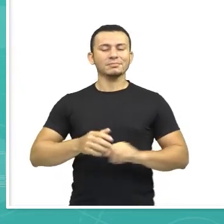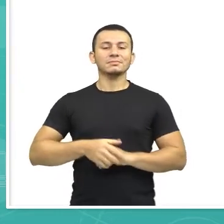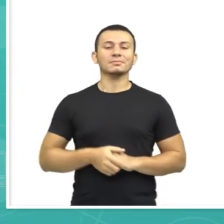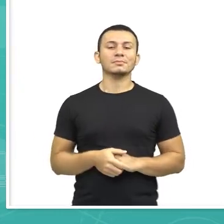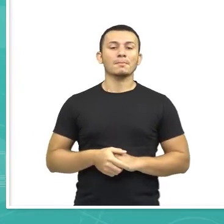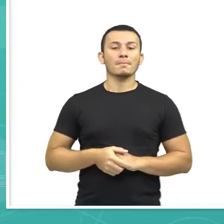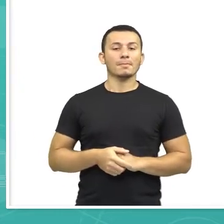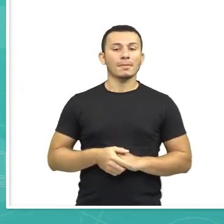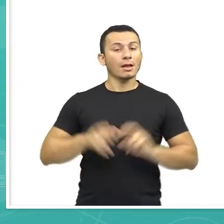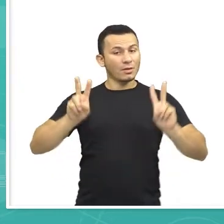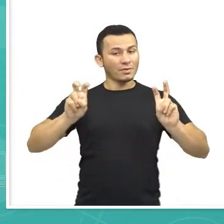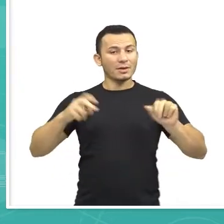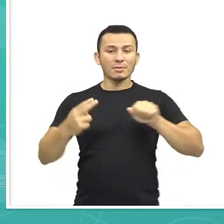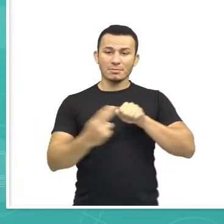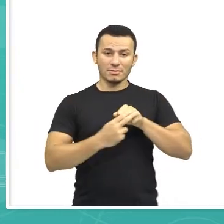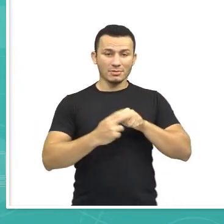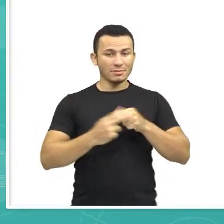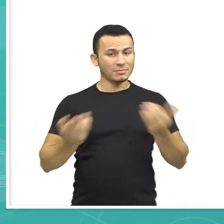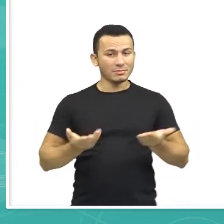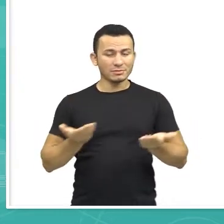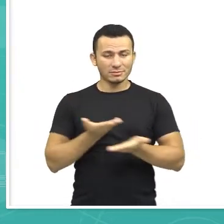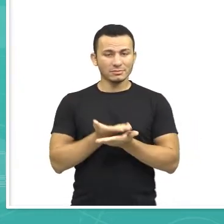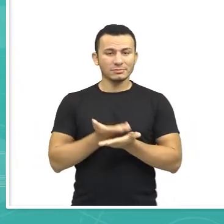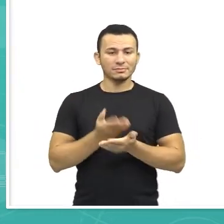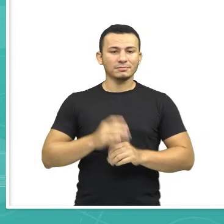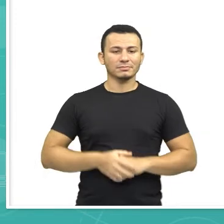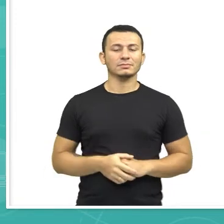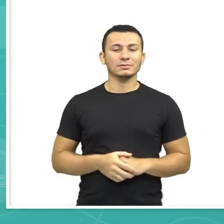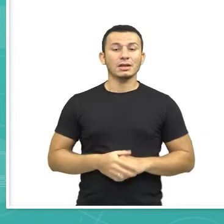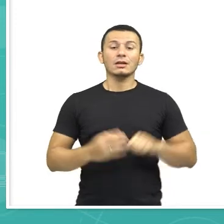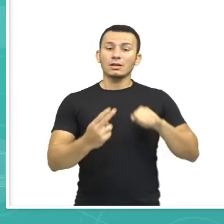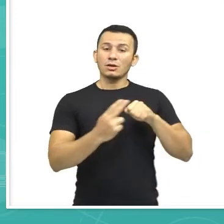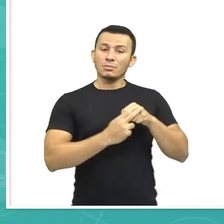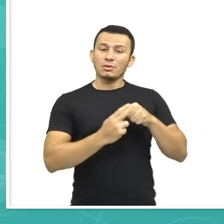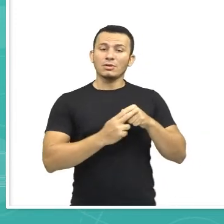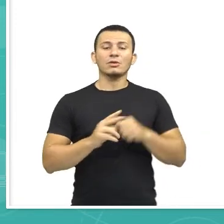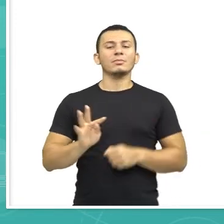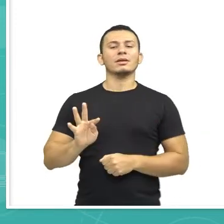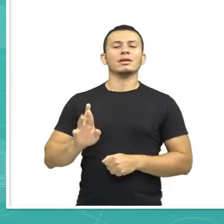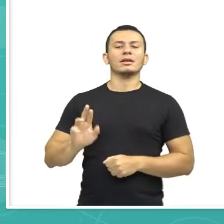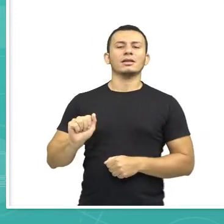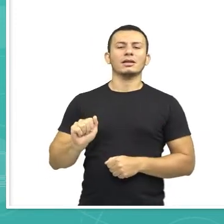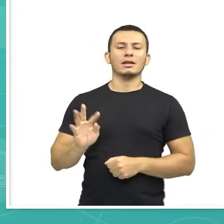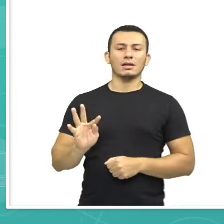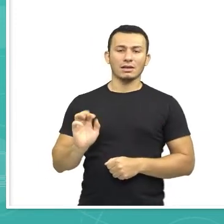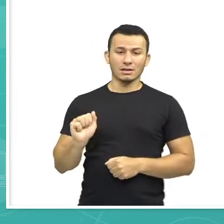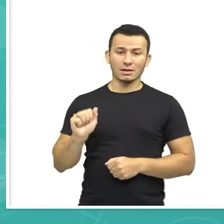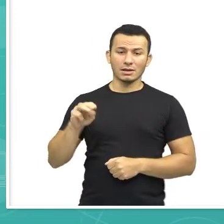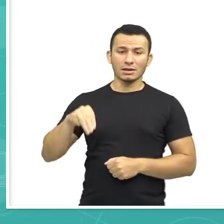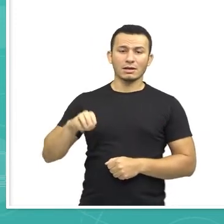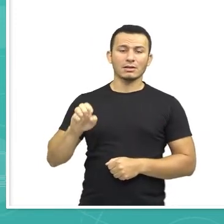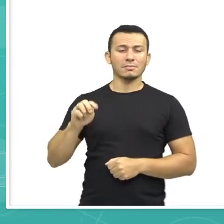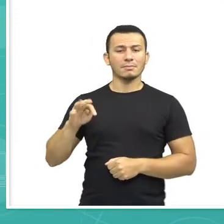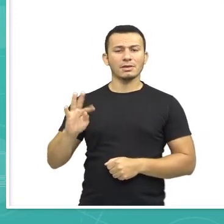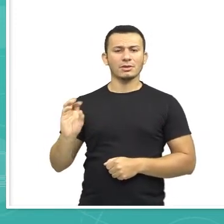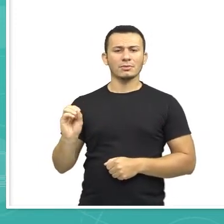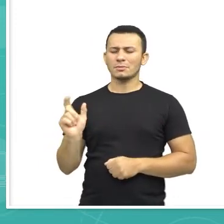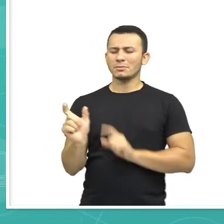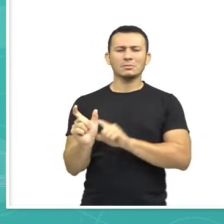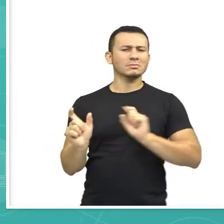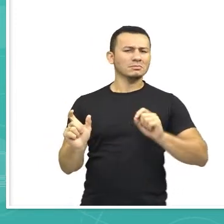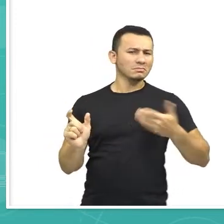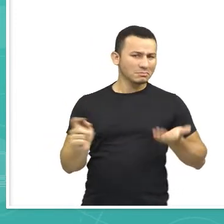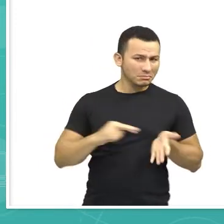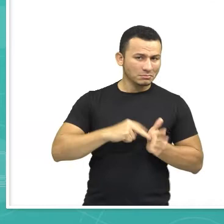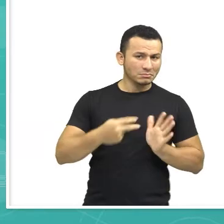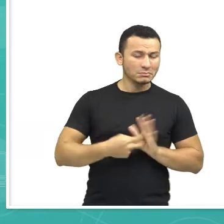sobre pronomes, pronomes. Pronomes de tratamento agora. Vamos trabalhar um pouco sobre pronomes de tratamento. Você sabe o que é um pronome de tratamento?